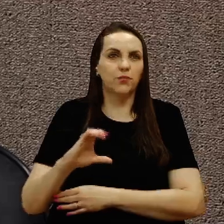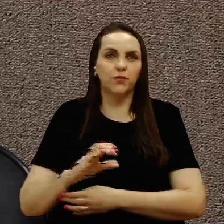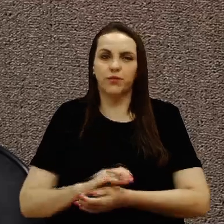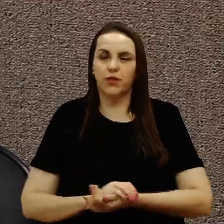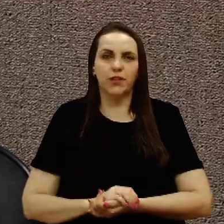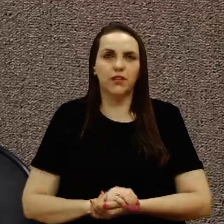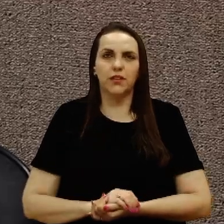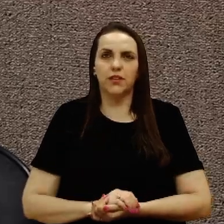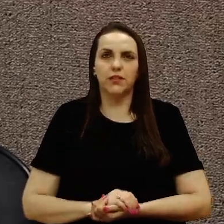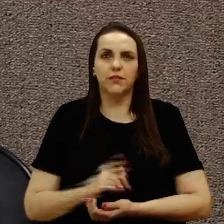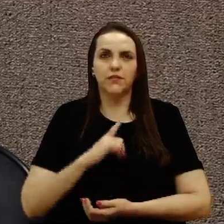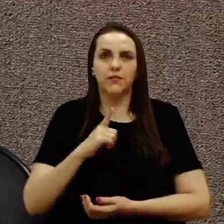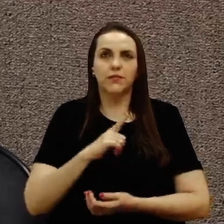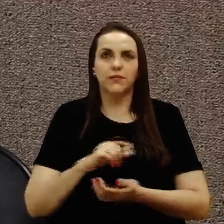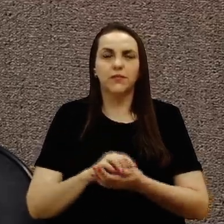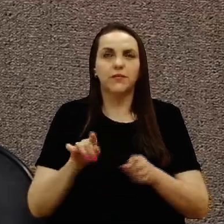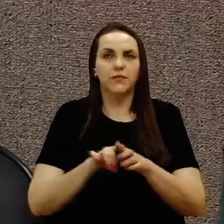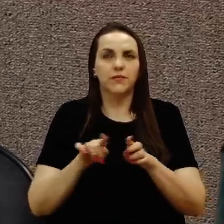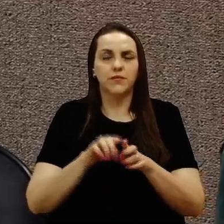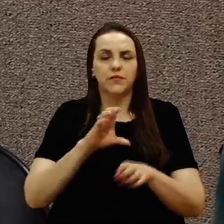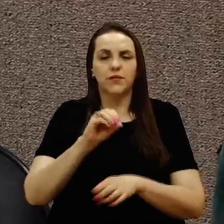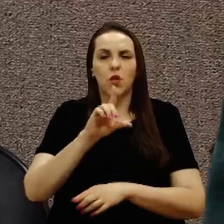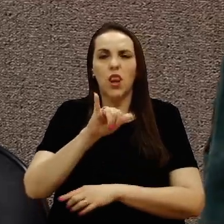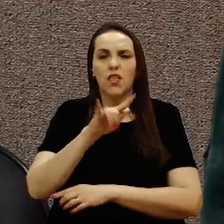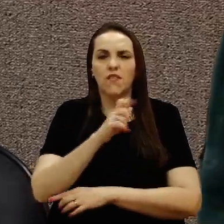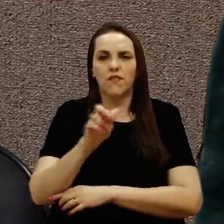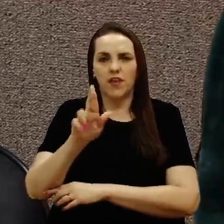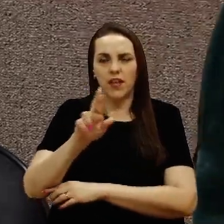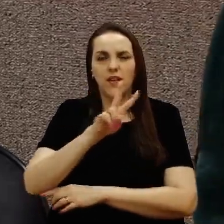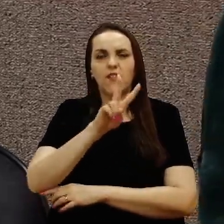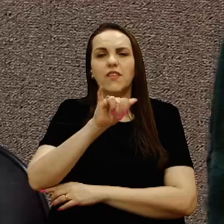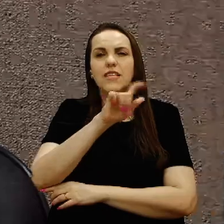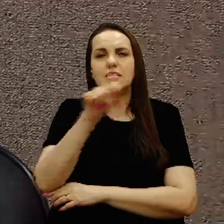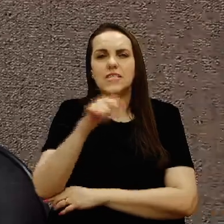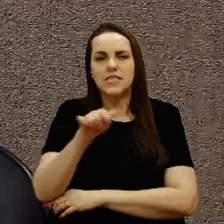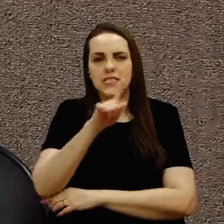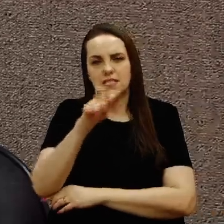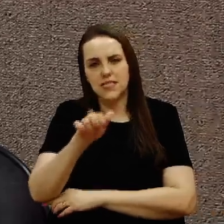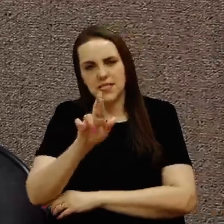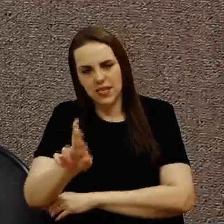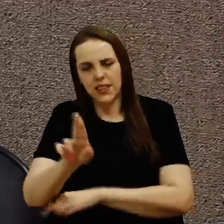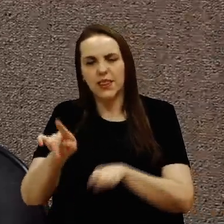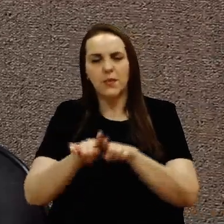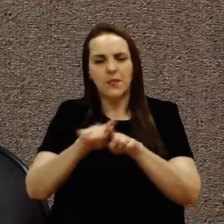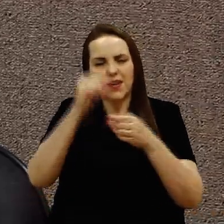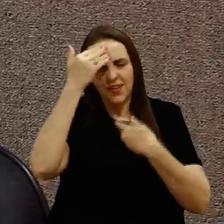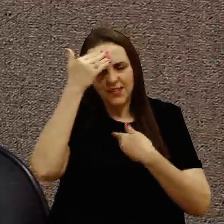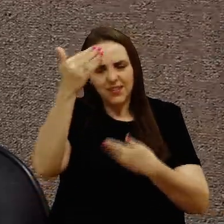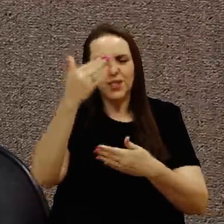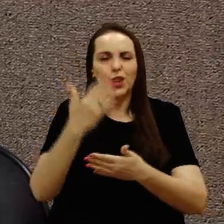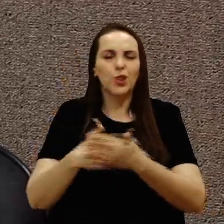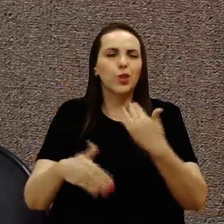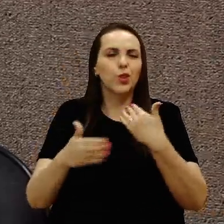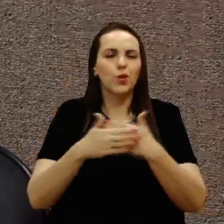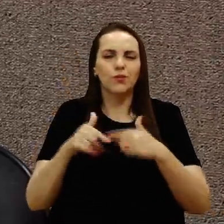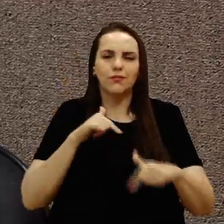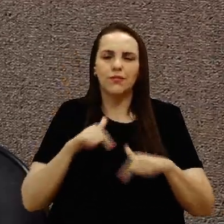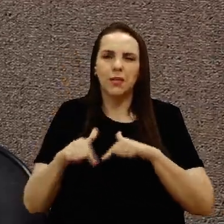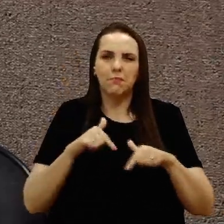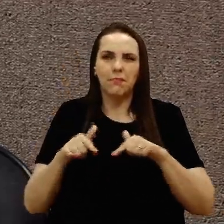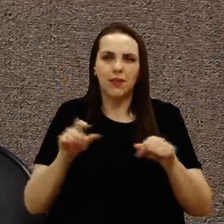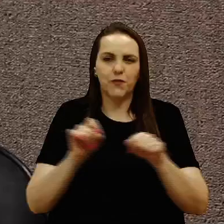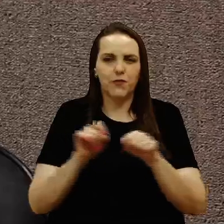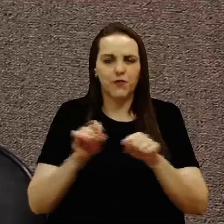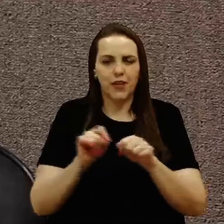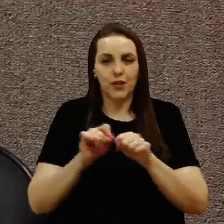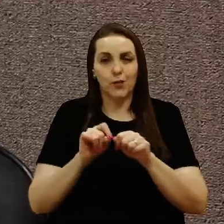também o Oliver Viesser. E quero aqui também agradecer por todo o trabalho realizado pela nossa cidade, pela